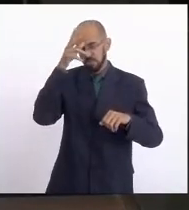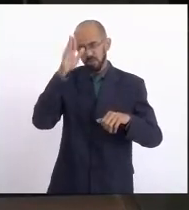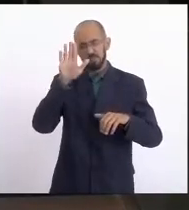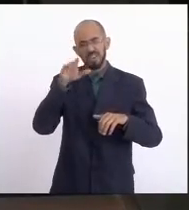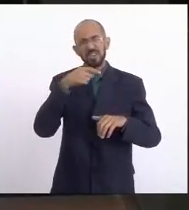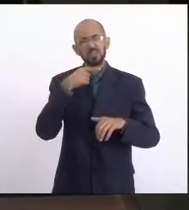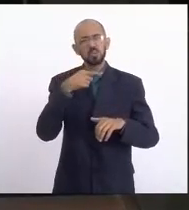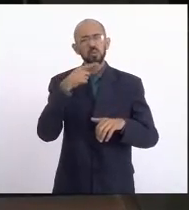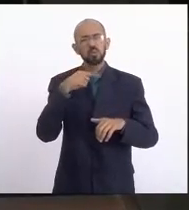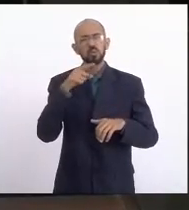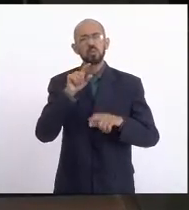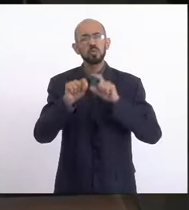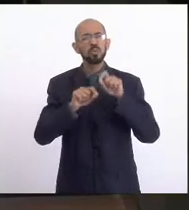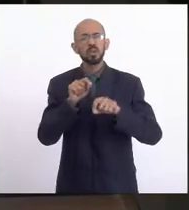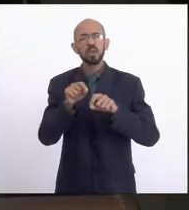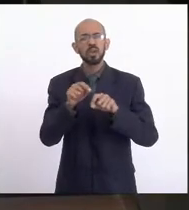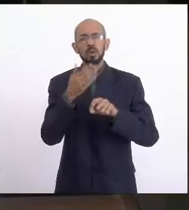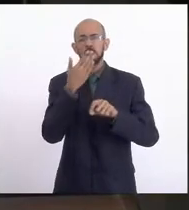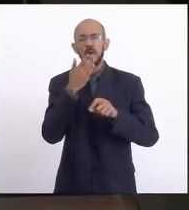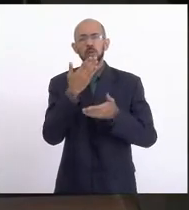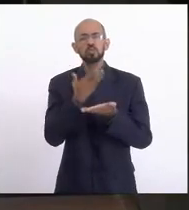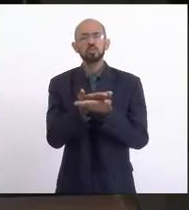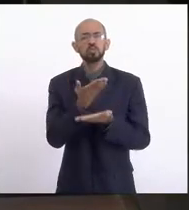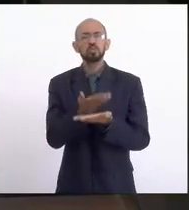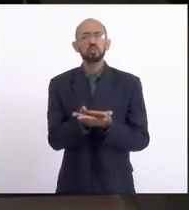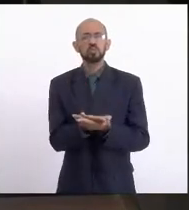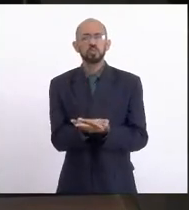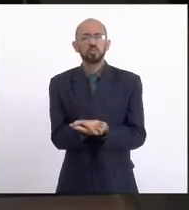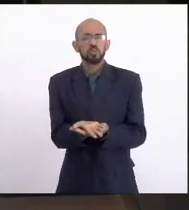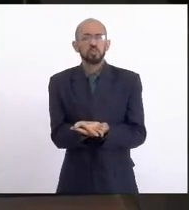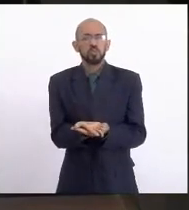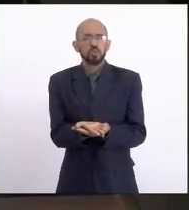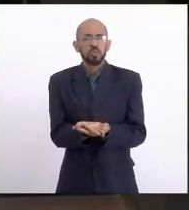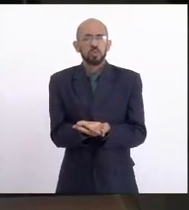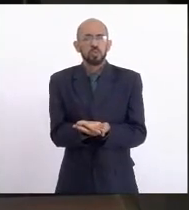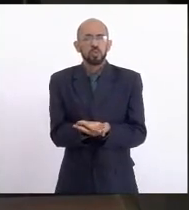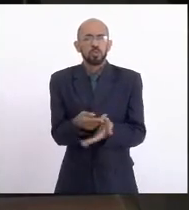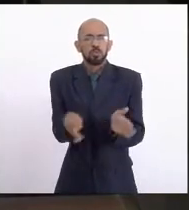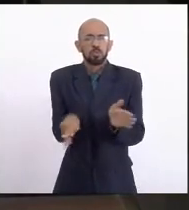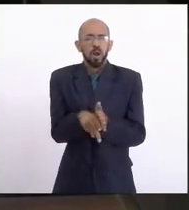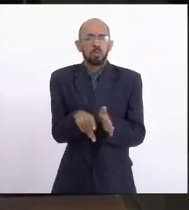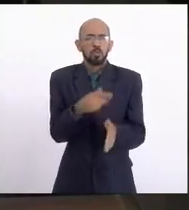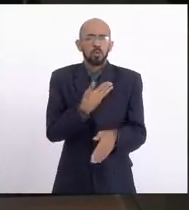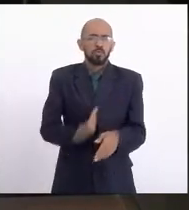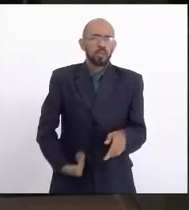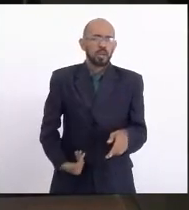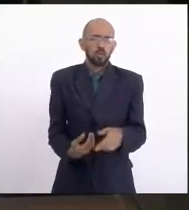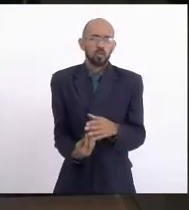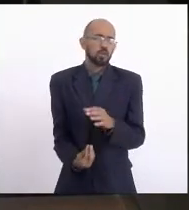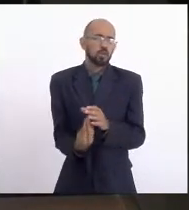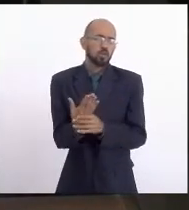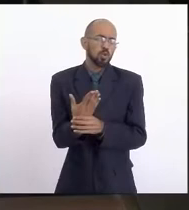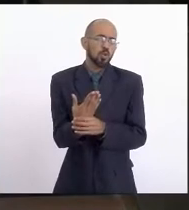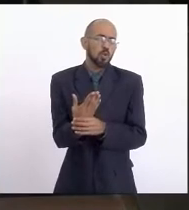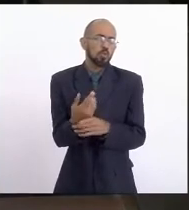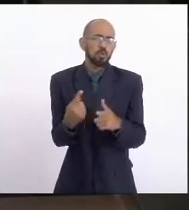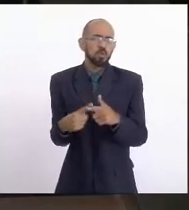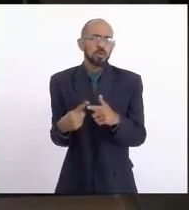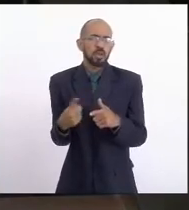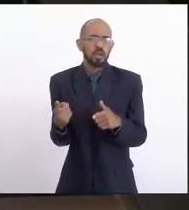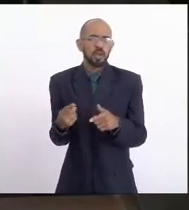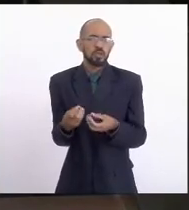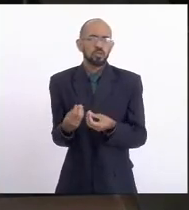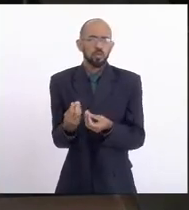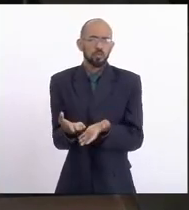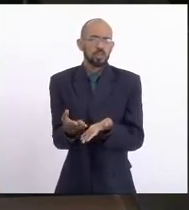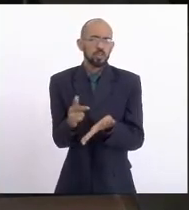com base em que estudo? Porque não foi desse GT que o próprio governador criou. Esse GT não estudou nada, não ofereceu nenhum documento, não ofereceu nenhuma